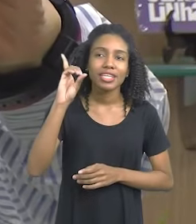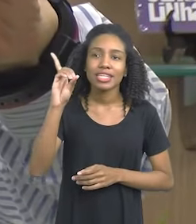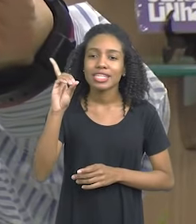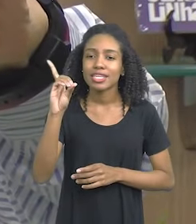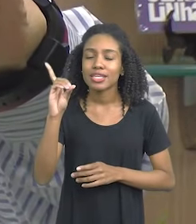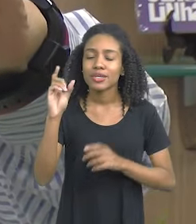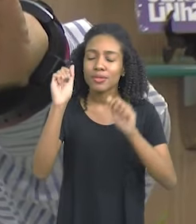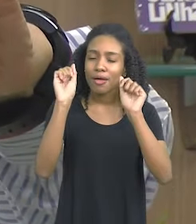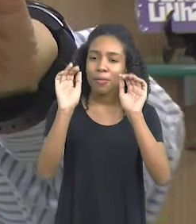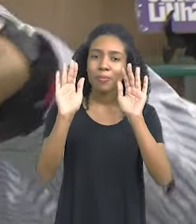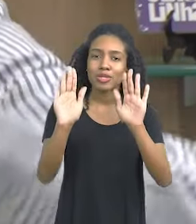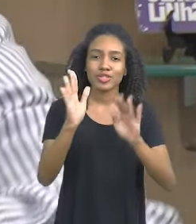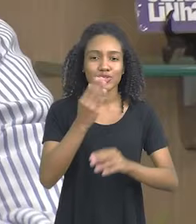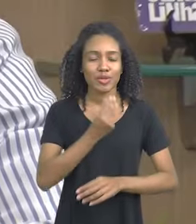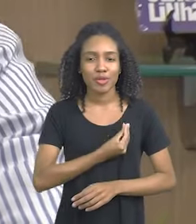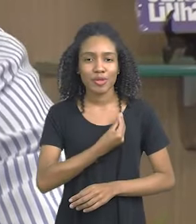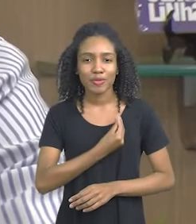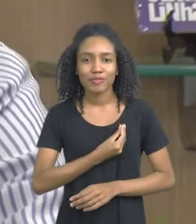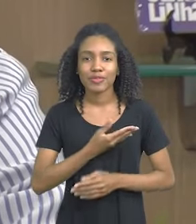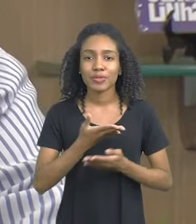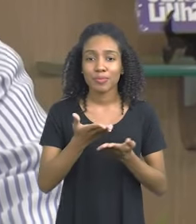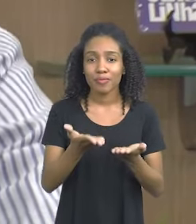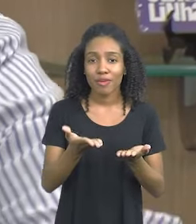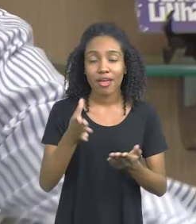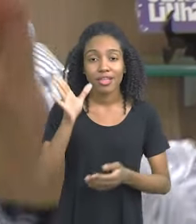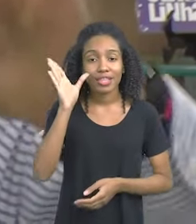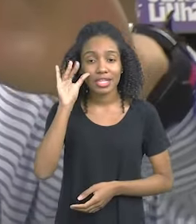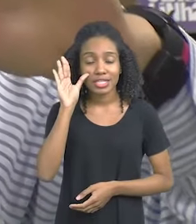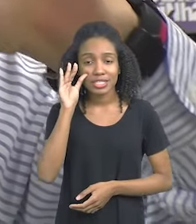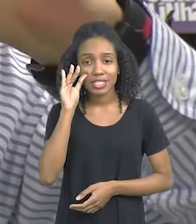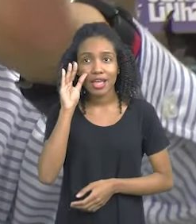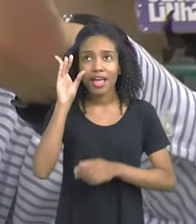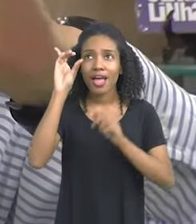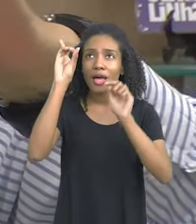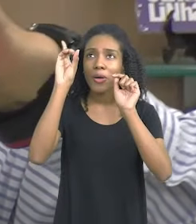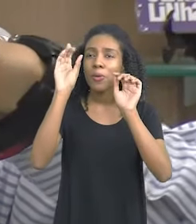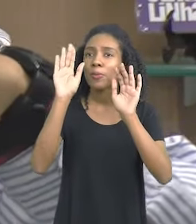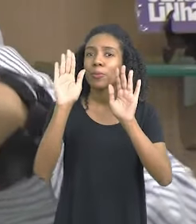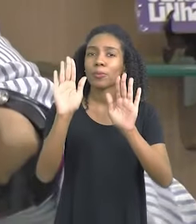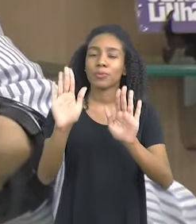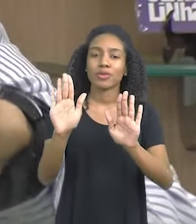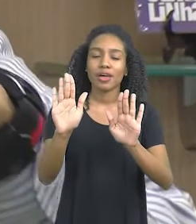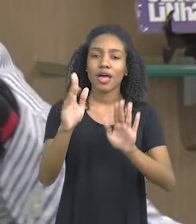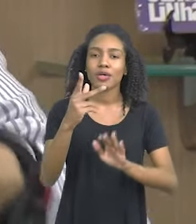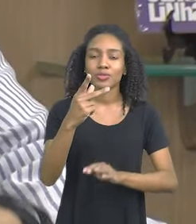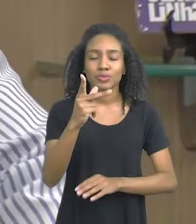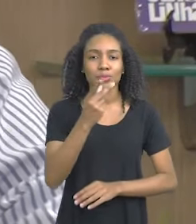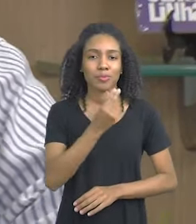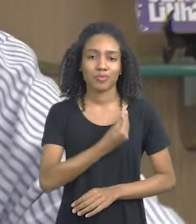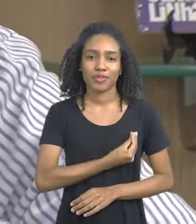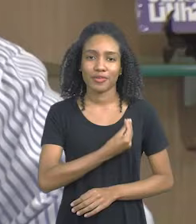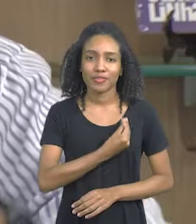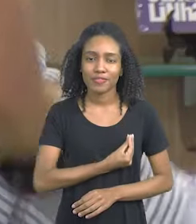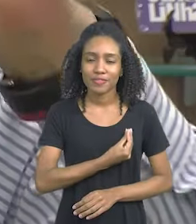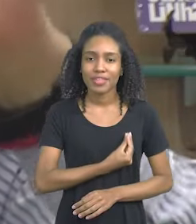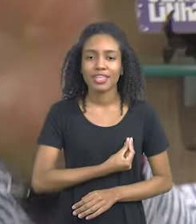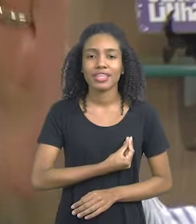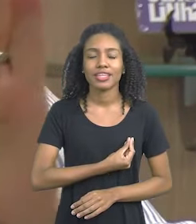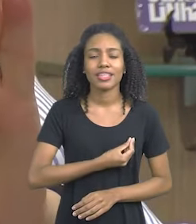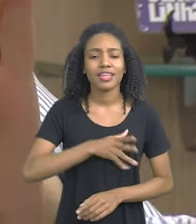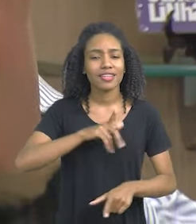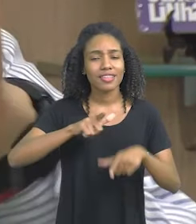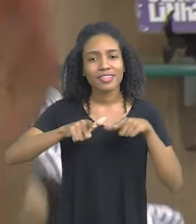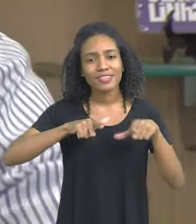vida preciosa que me assiste, que me ouve agora. Que a bênção do Senhor esteja sobre ela, sobre os